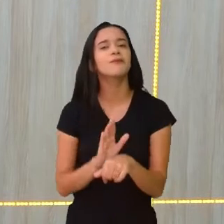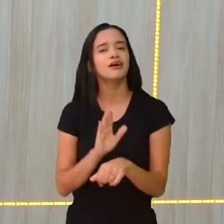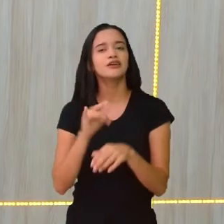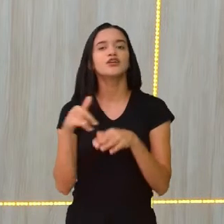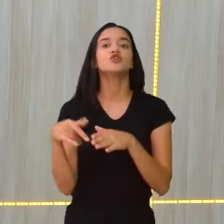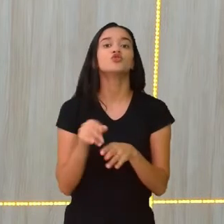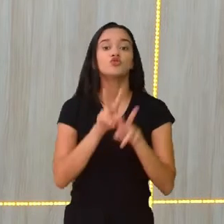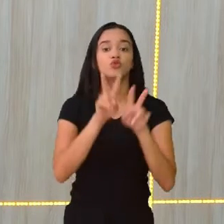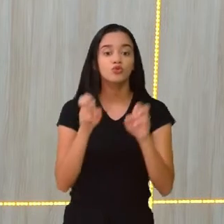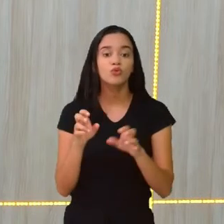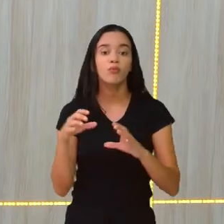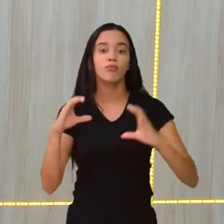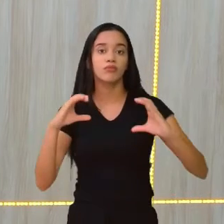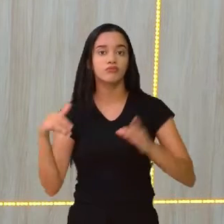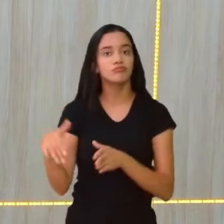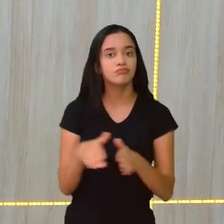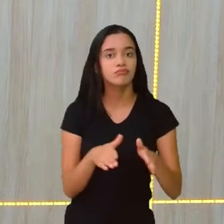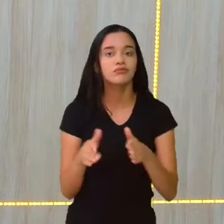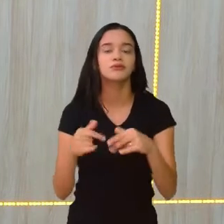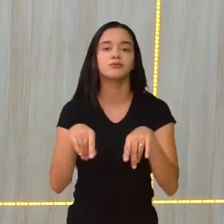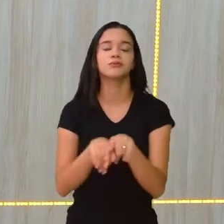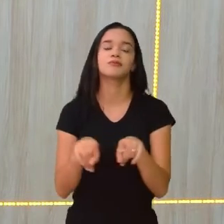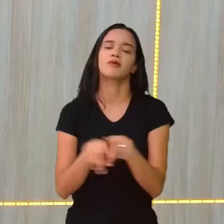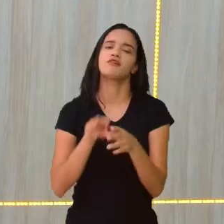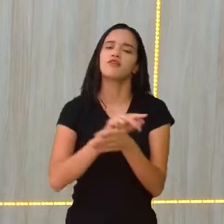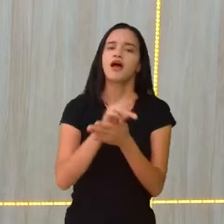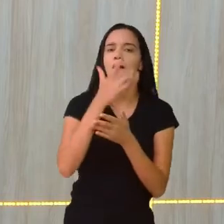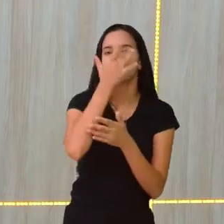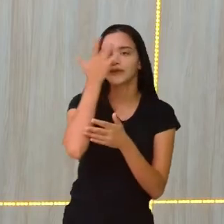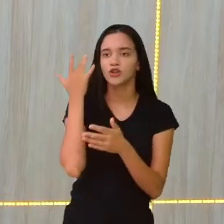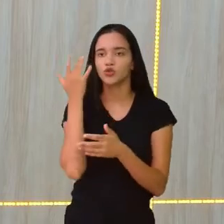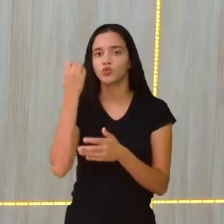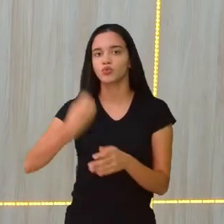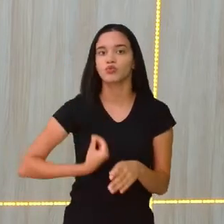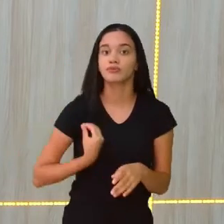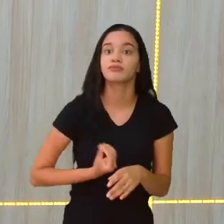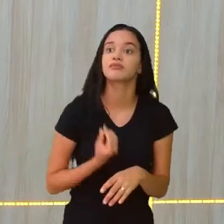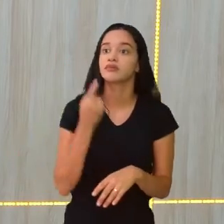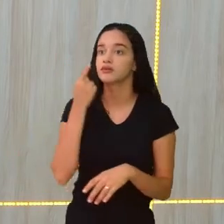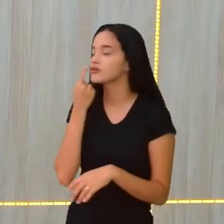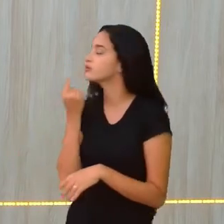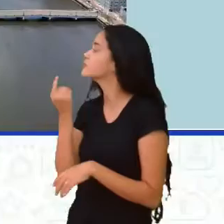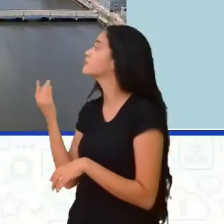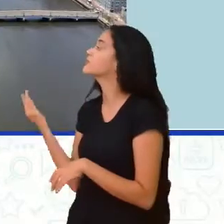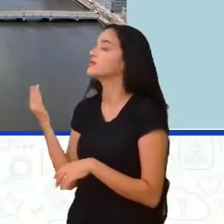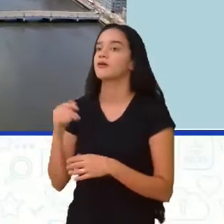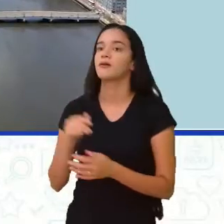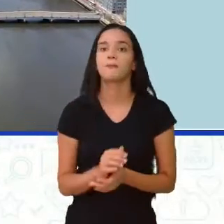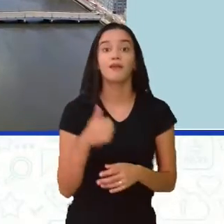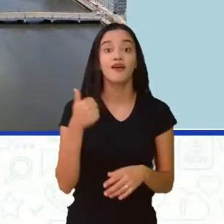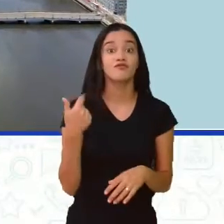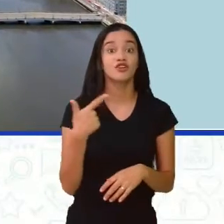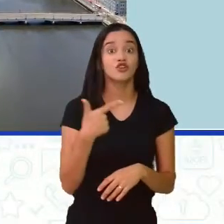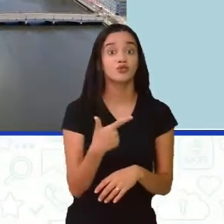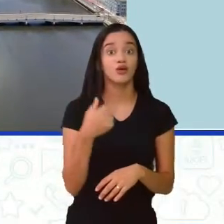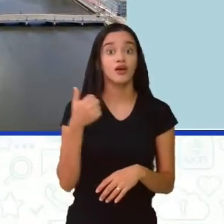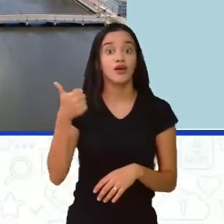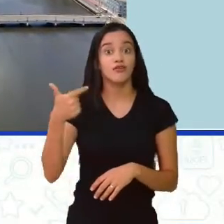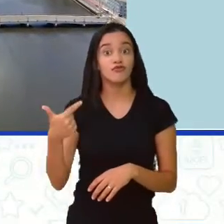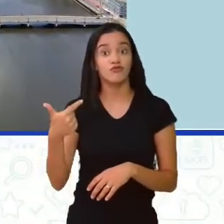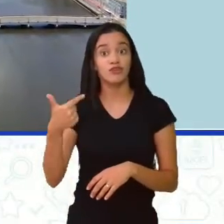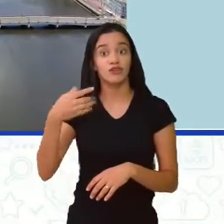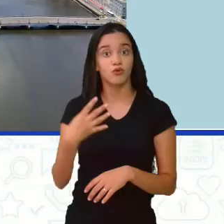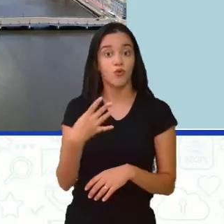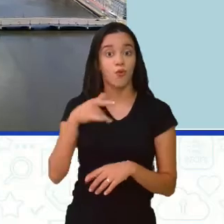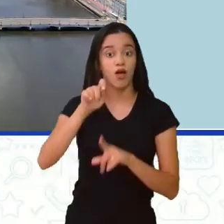muitas pessoas que sobrevivem nele também. Então, vamos ver aí. Então, eu trouxe para vocês aqui, 24 de novembro é o dia do